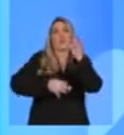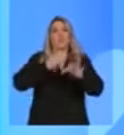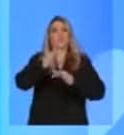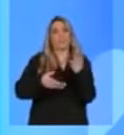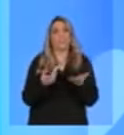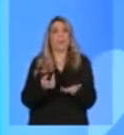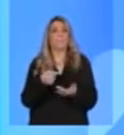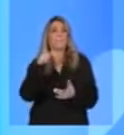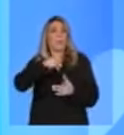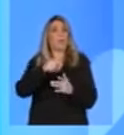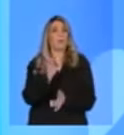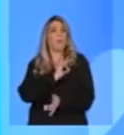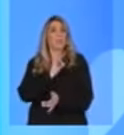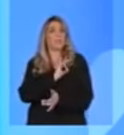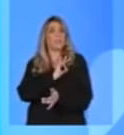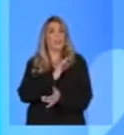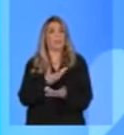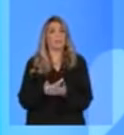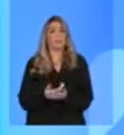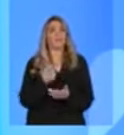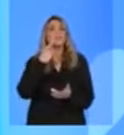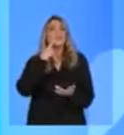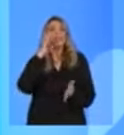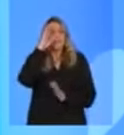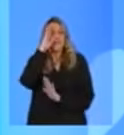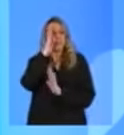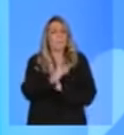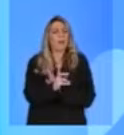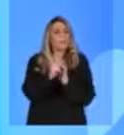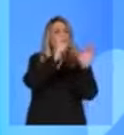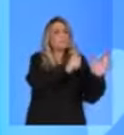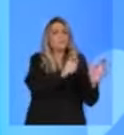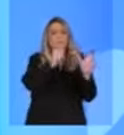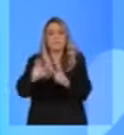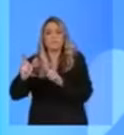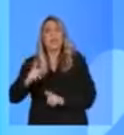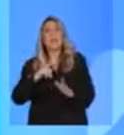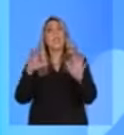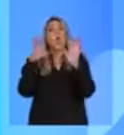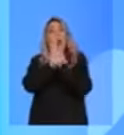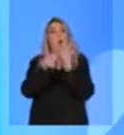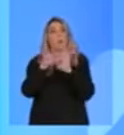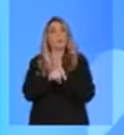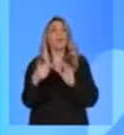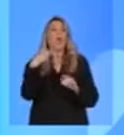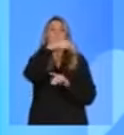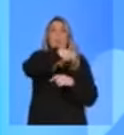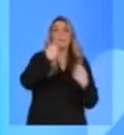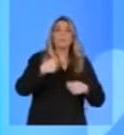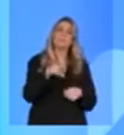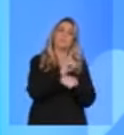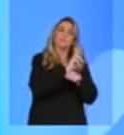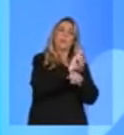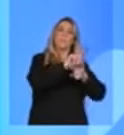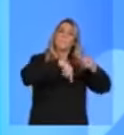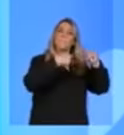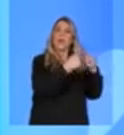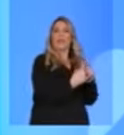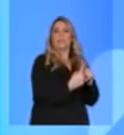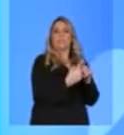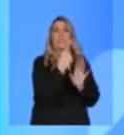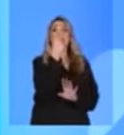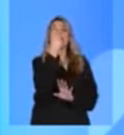Municipal identificando as principais áreas de incidência de Roubos e Furtos que cresceu nos últimos 2 anos 15